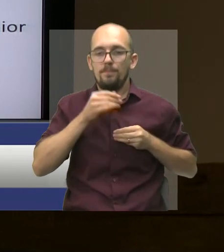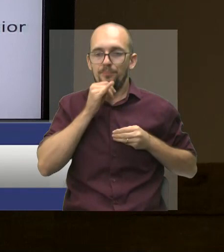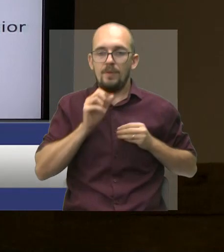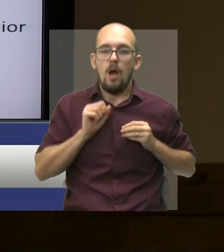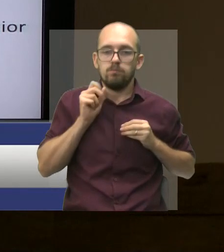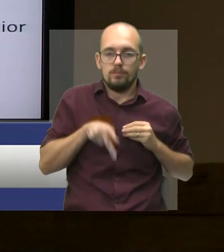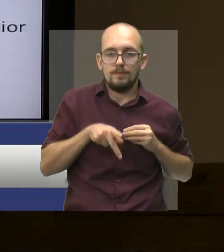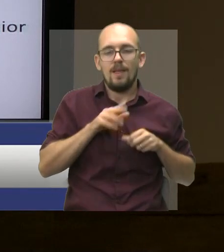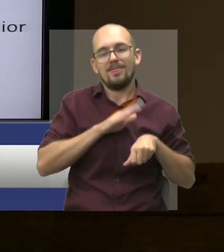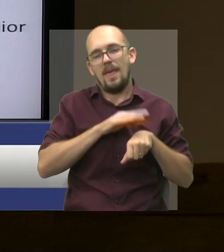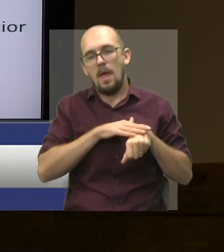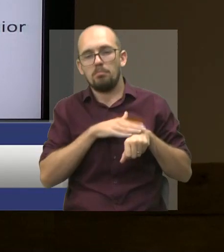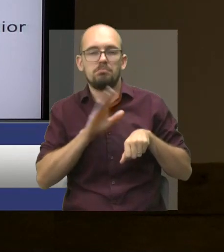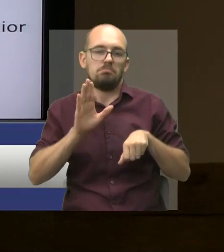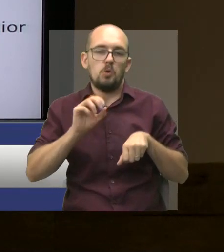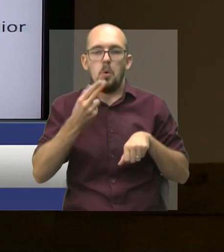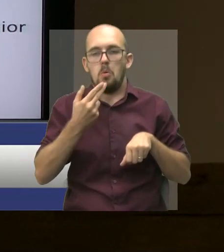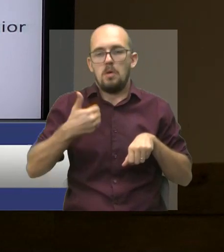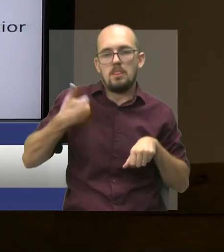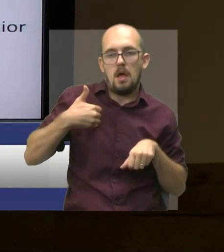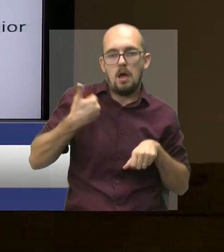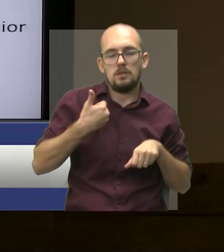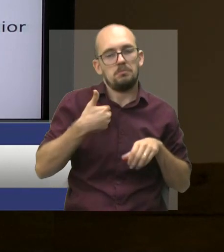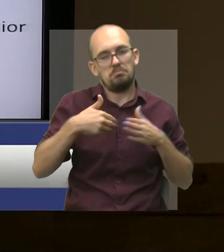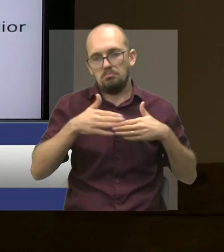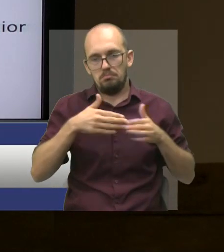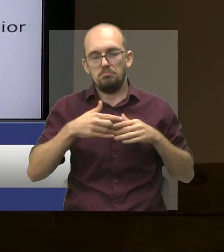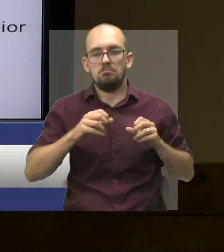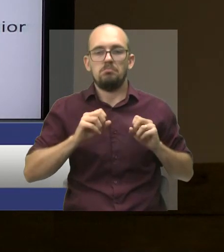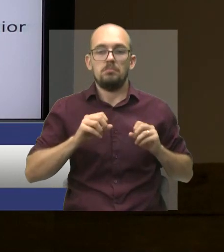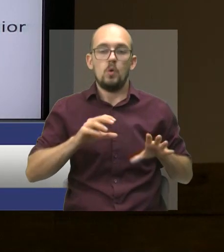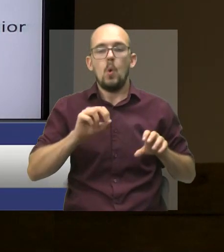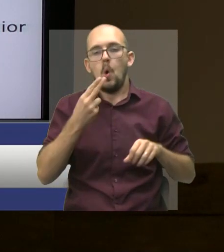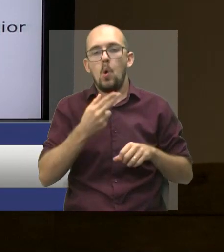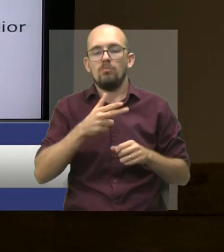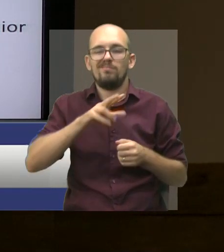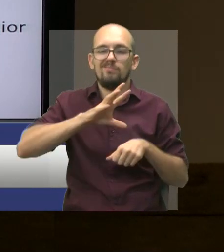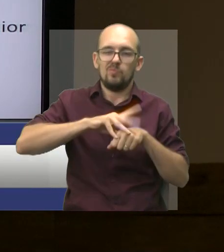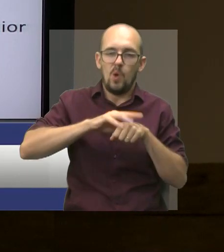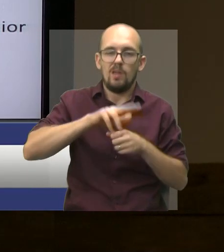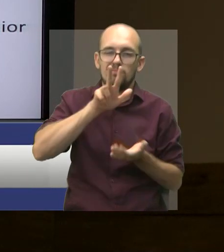de contribuição, por idade, ou aposentadoria por invalidez